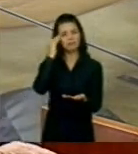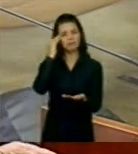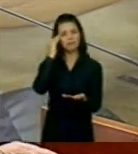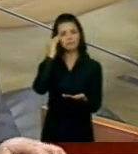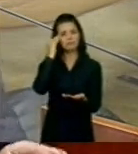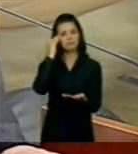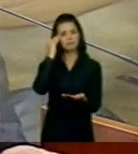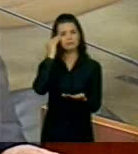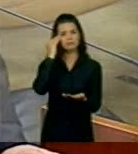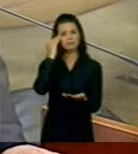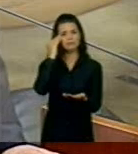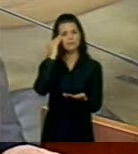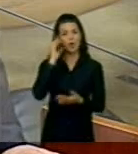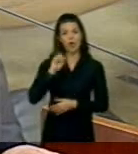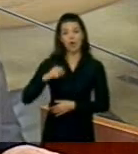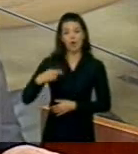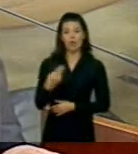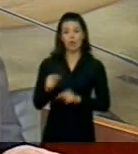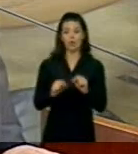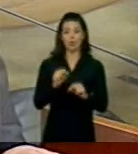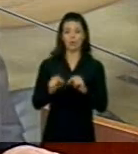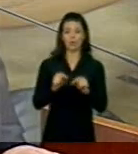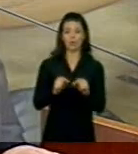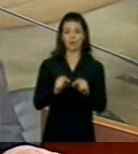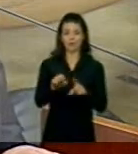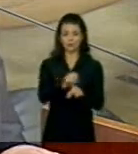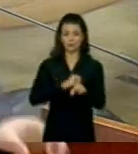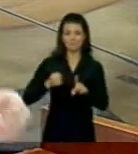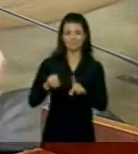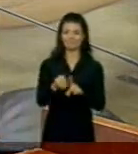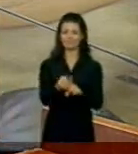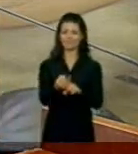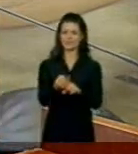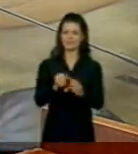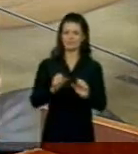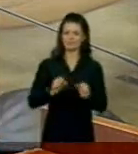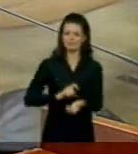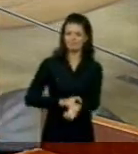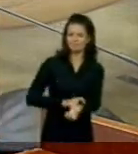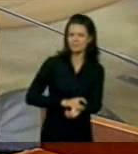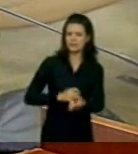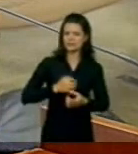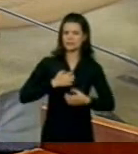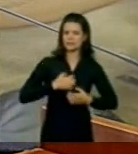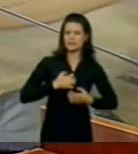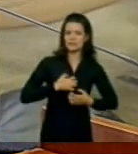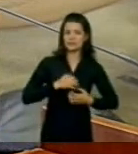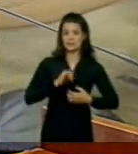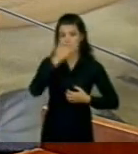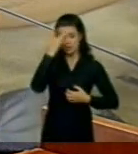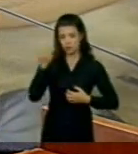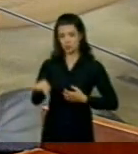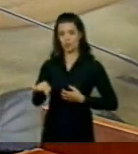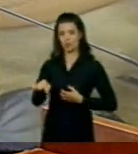a compreensível indignação que surge na sociedade quando aqueles que têm, por dever de ofício e por